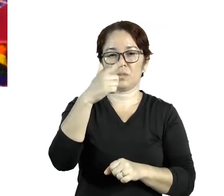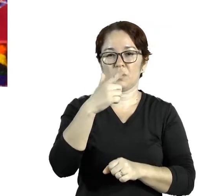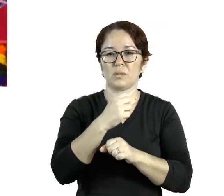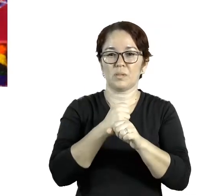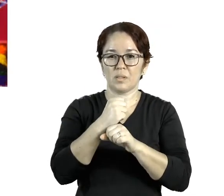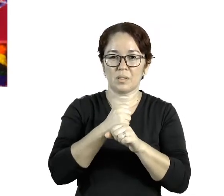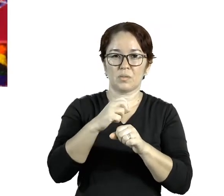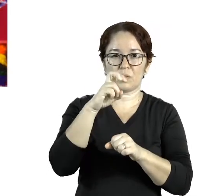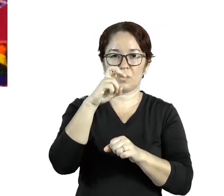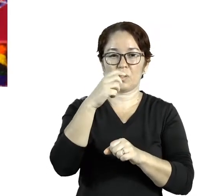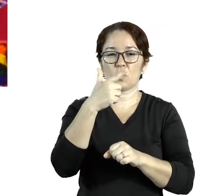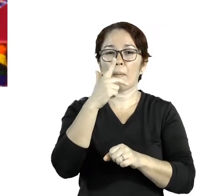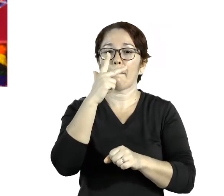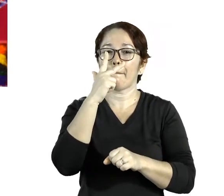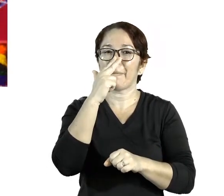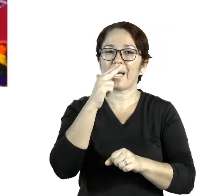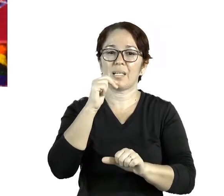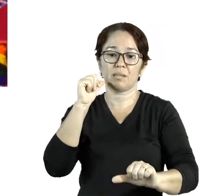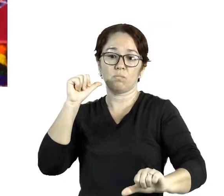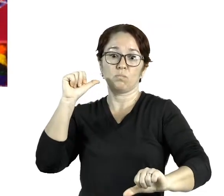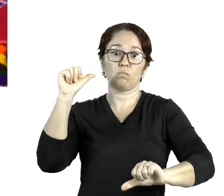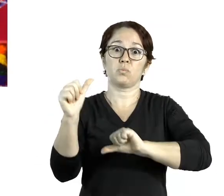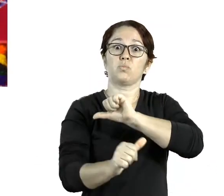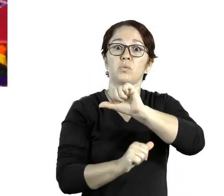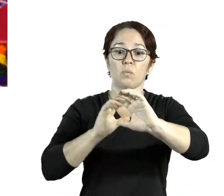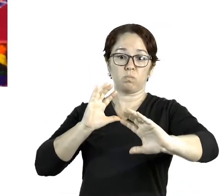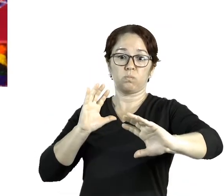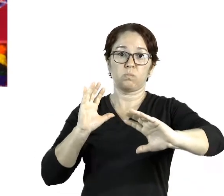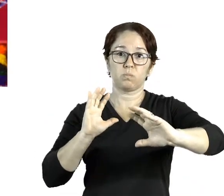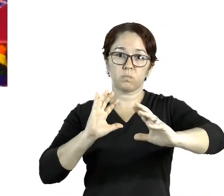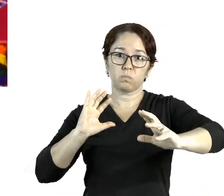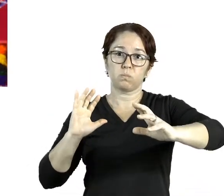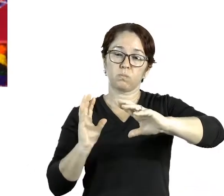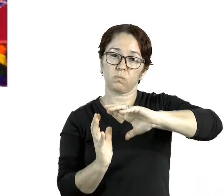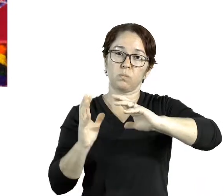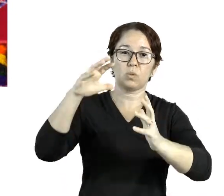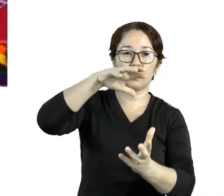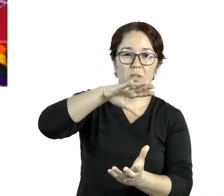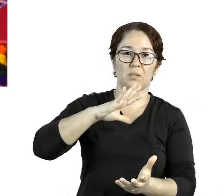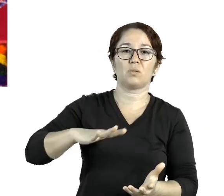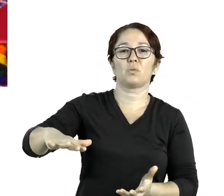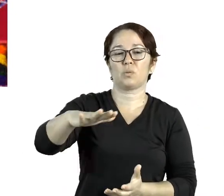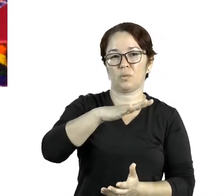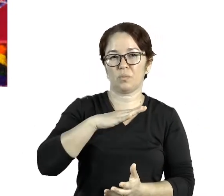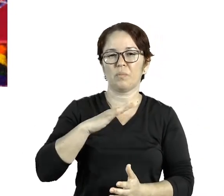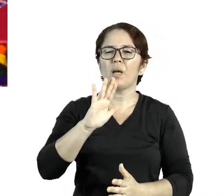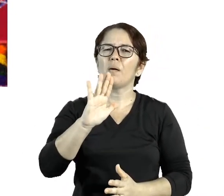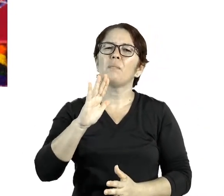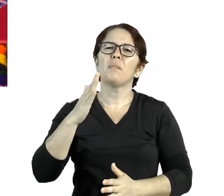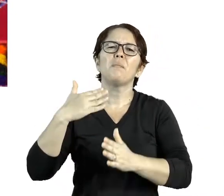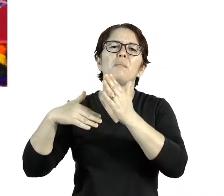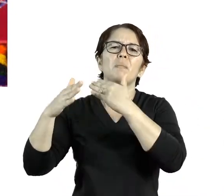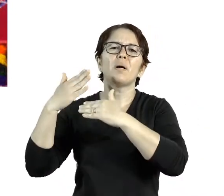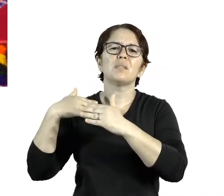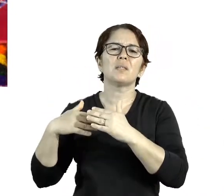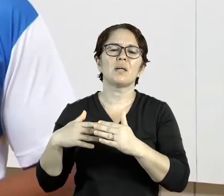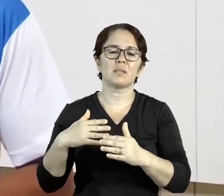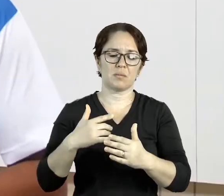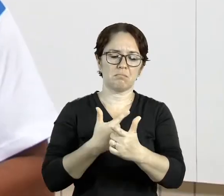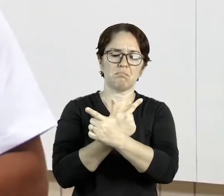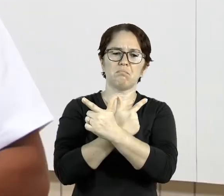ciclo. Professor, e o que se deu com a sociedade maia? Bom, gente, ninguém sabe ao certo o que aconteceu com a sociedade maia. Por quê?